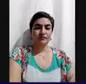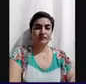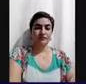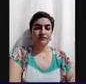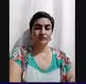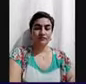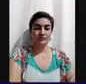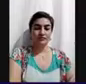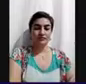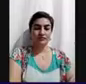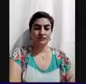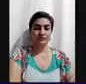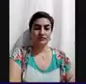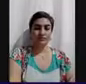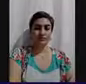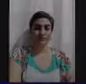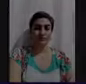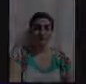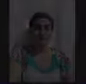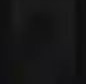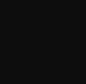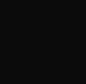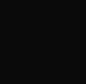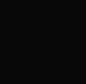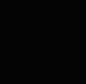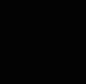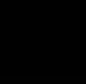do que Deus é veja aí Aqui está vindo aí ó